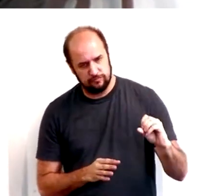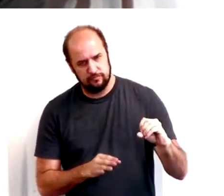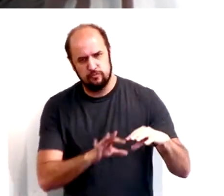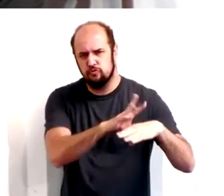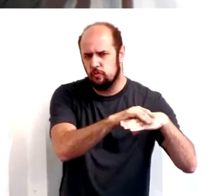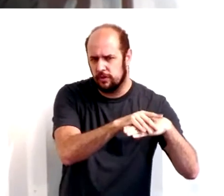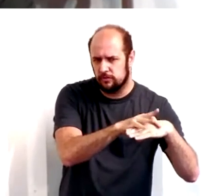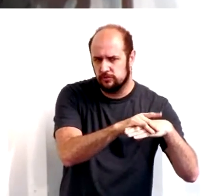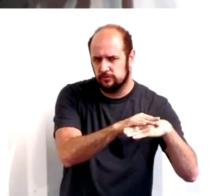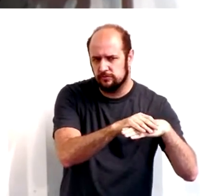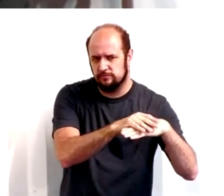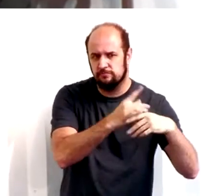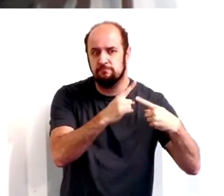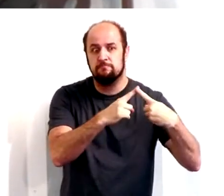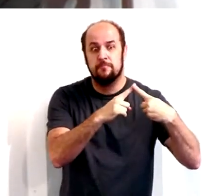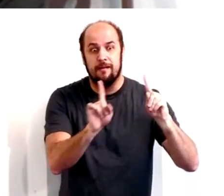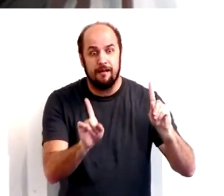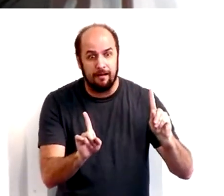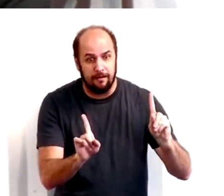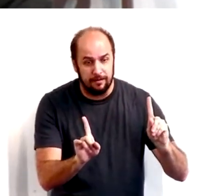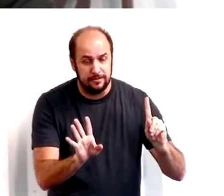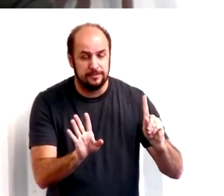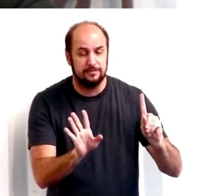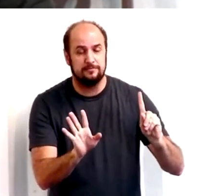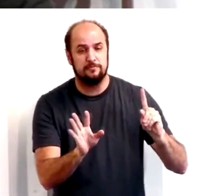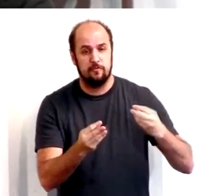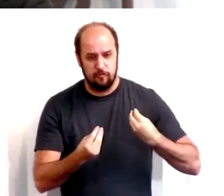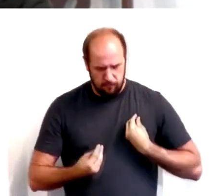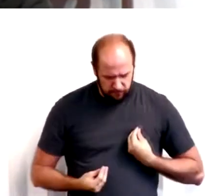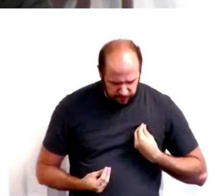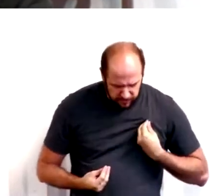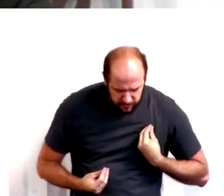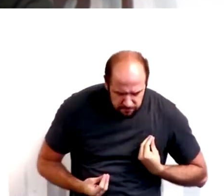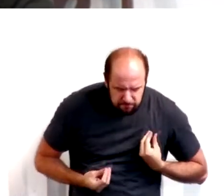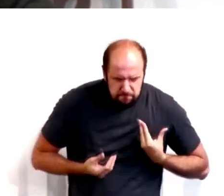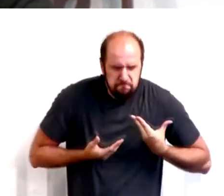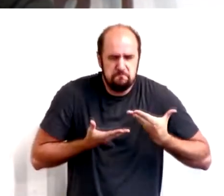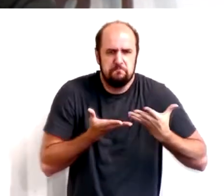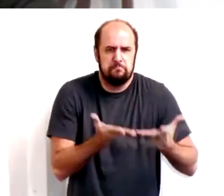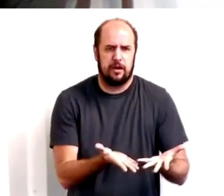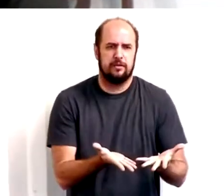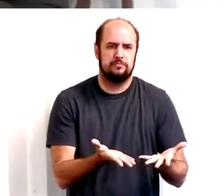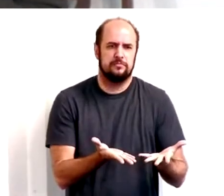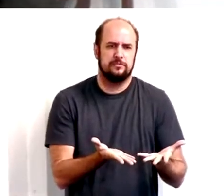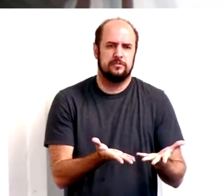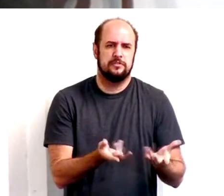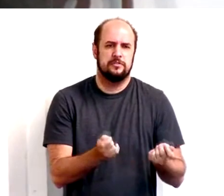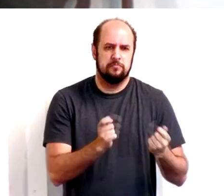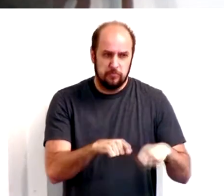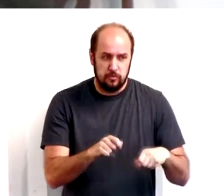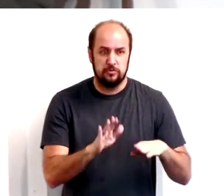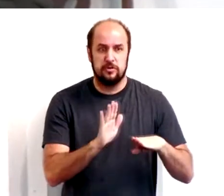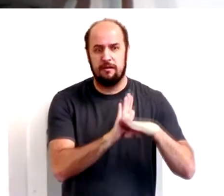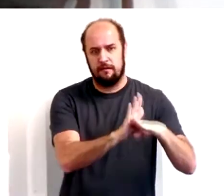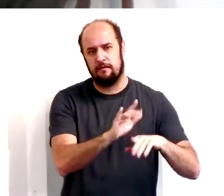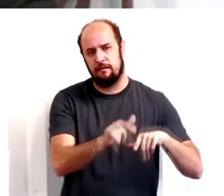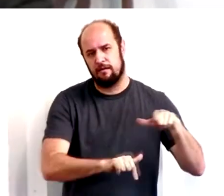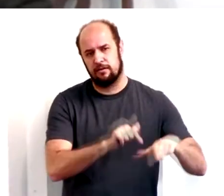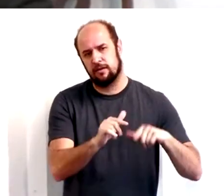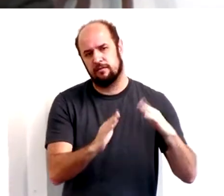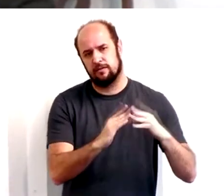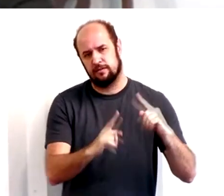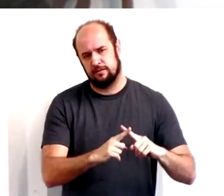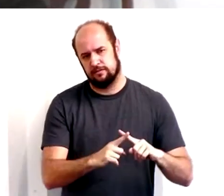Paulo diz que ele se ofertou para que a igreja pudesse suprir